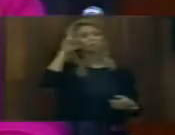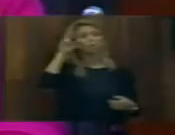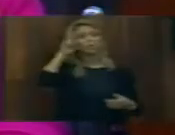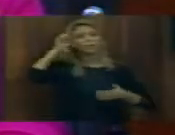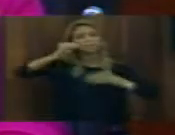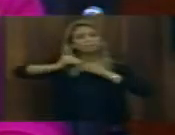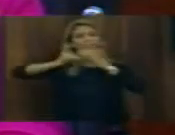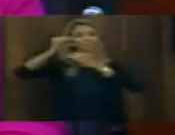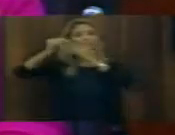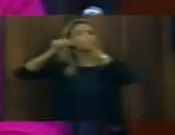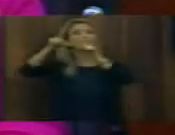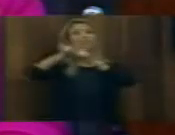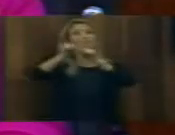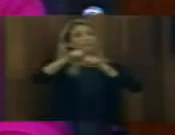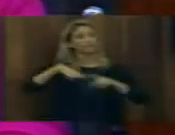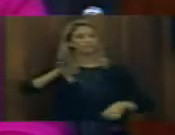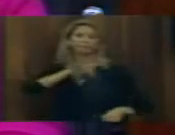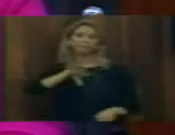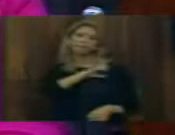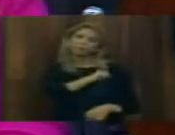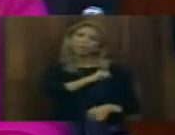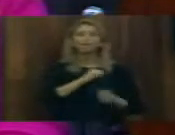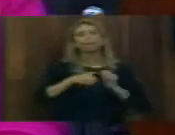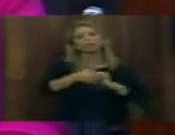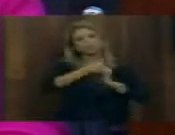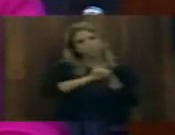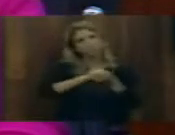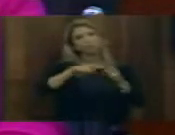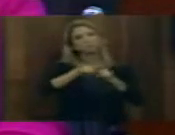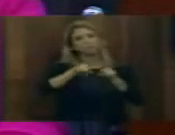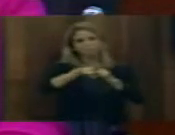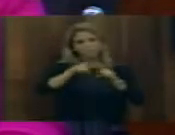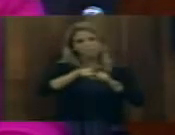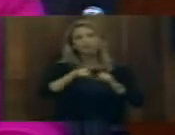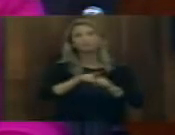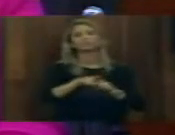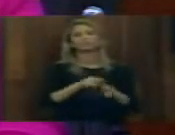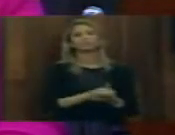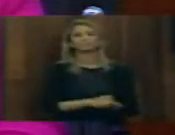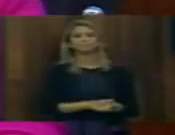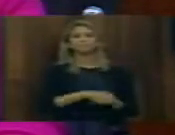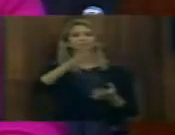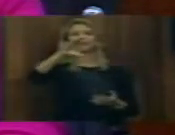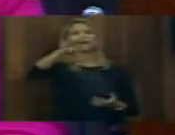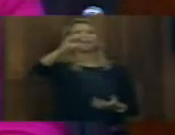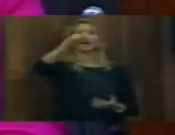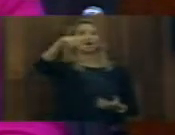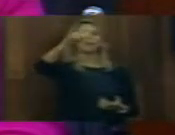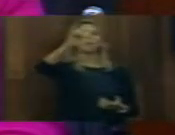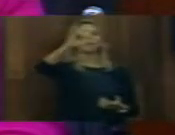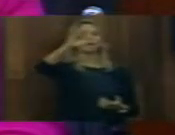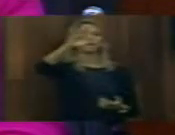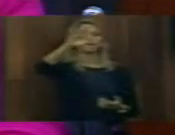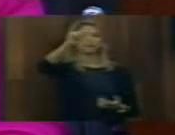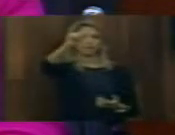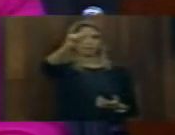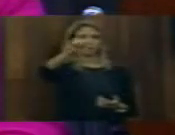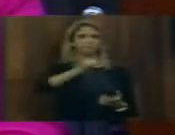dedicação e amor ao esporte na arte marcial da capoeira. Indicação